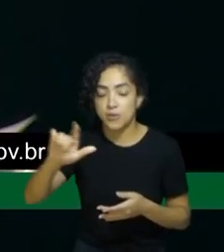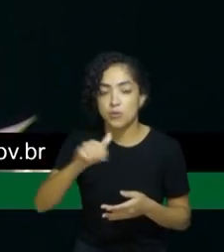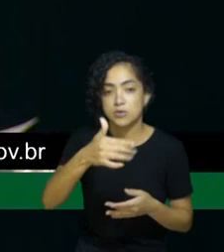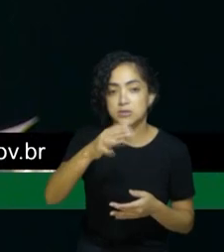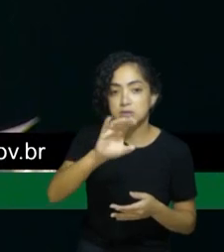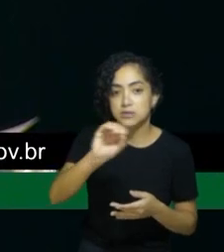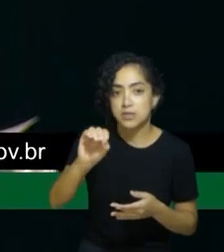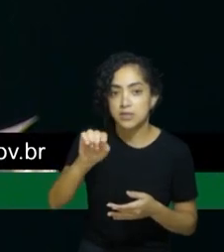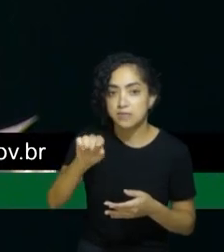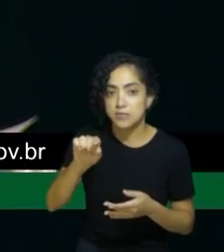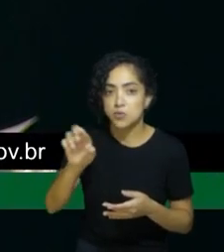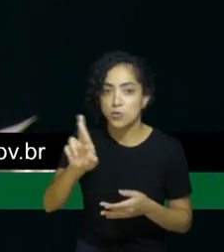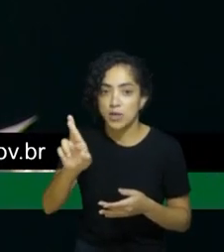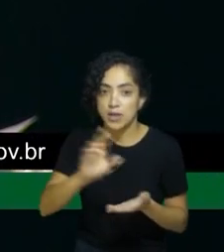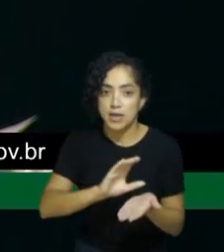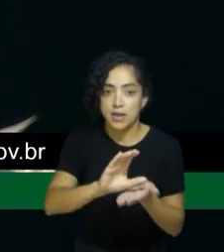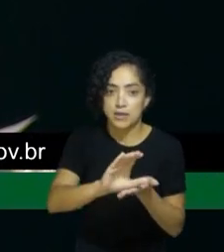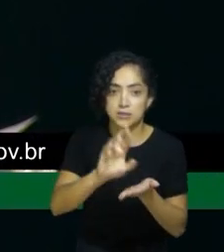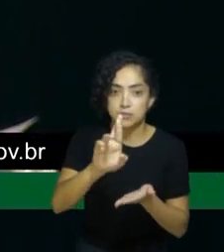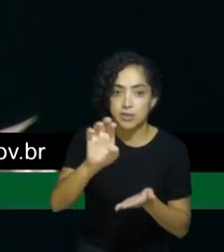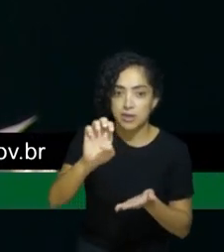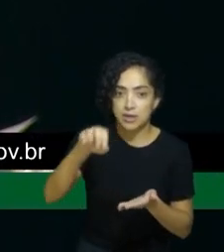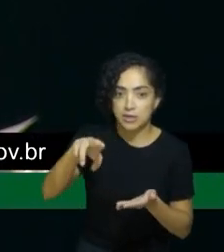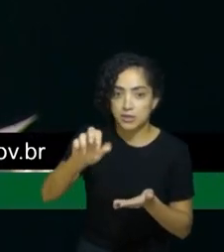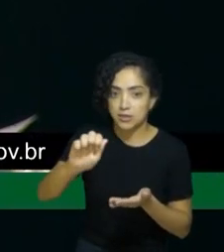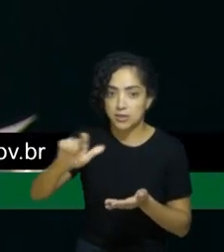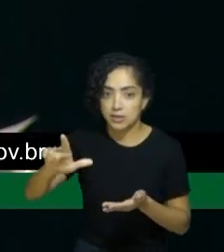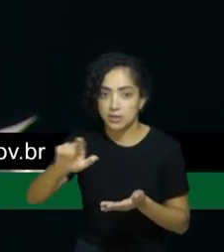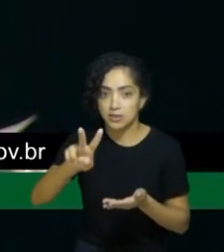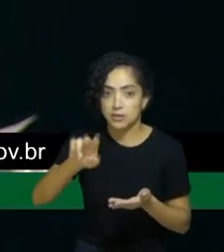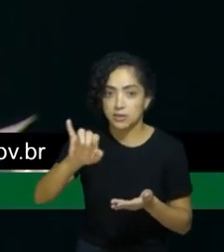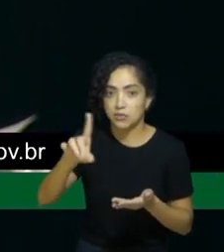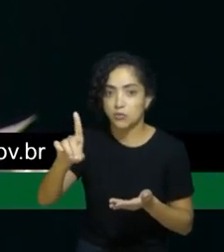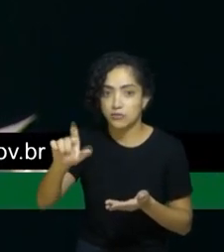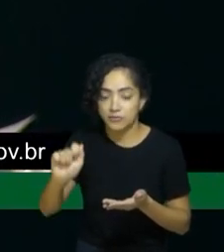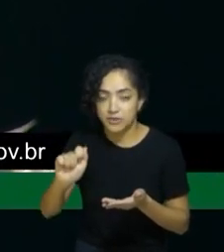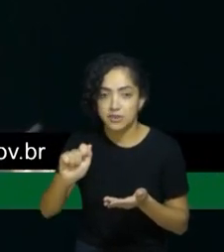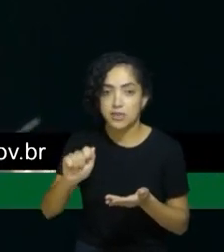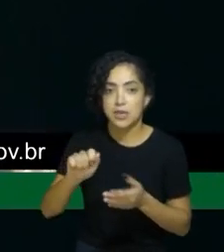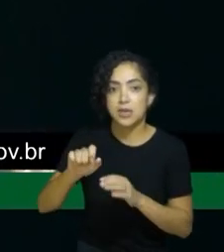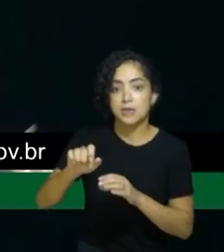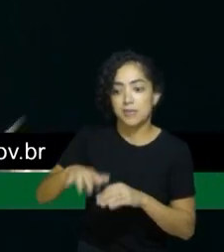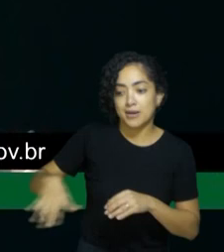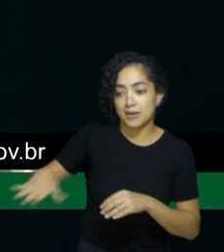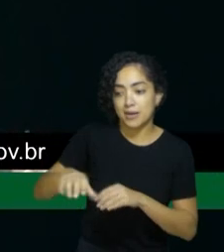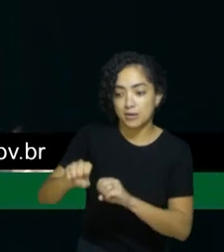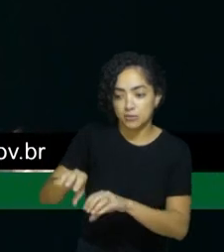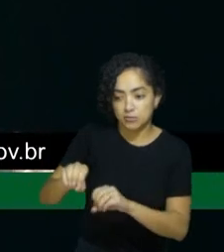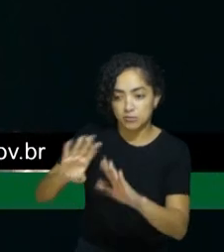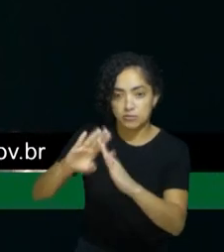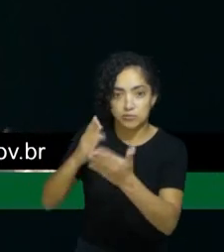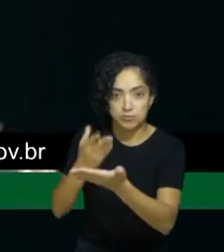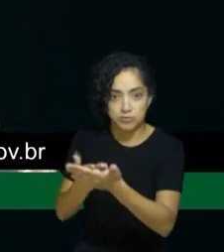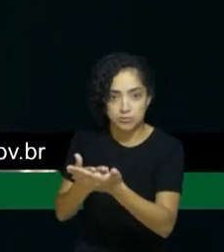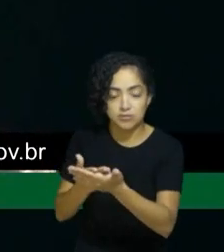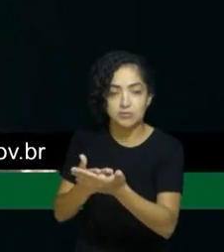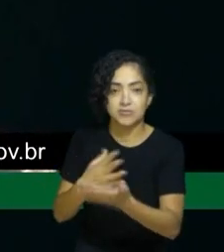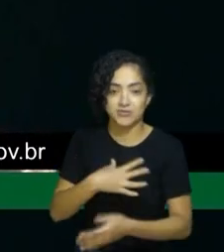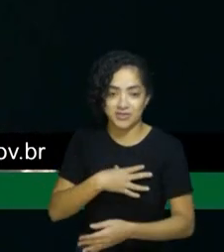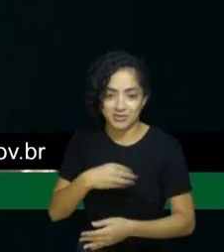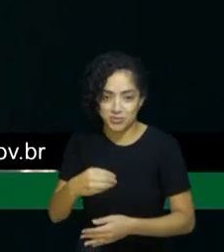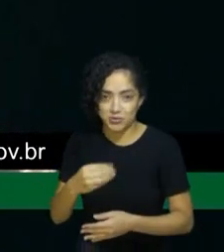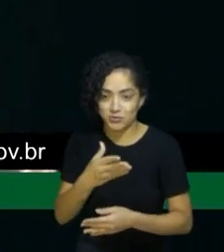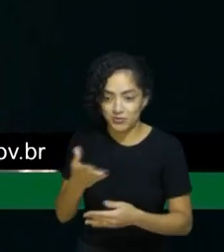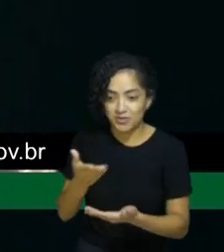Renal Vida para a área da Educação a Escola Visconde Tunai escola que os meus filhos estudaram e que o